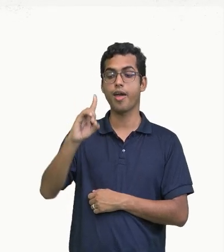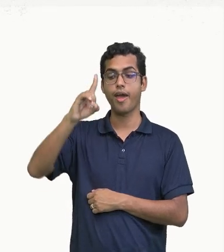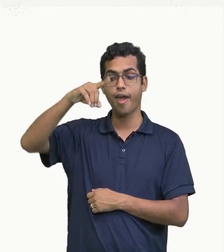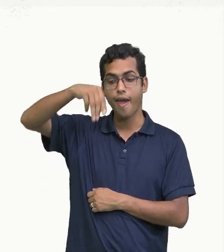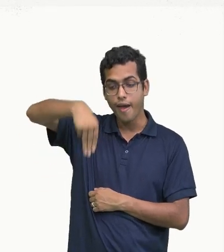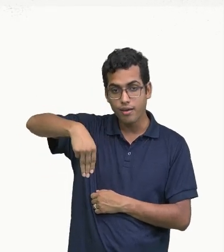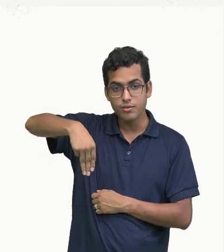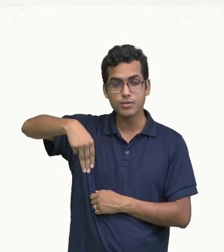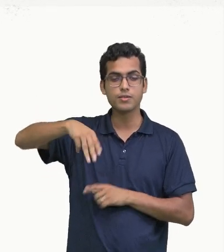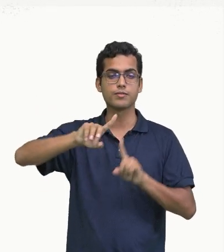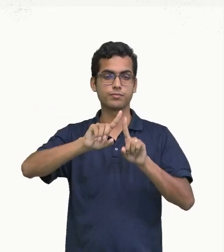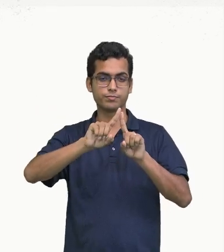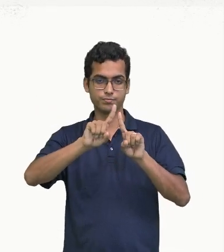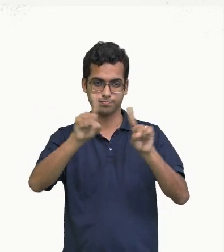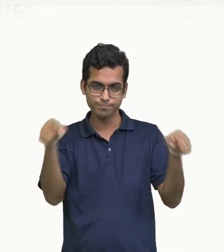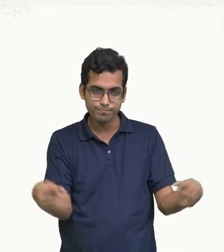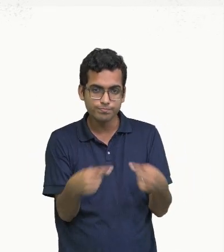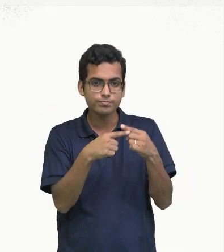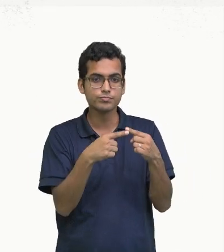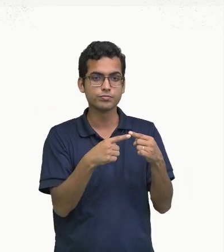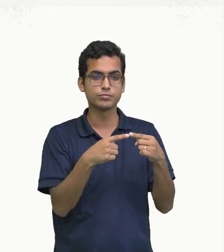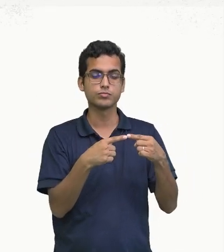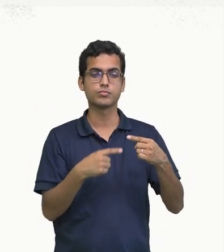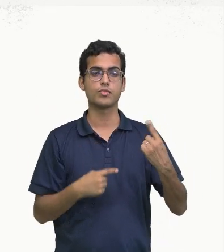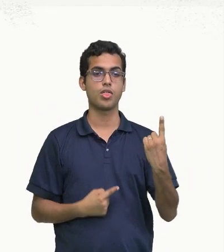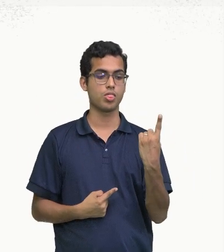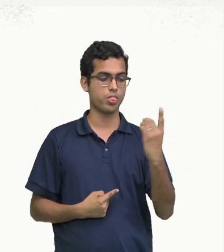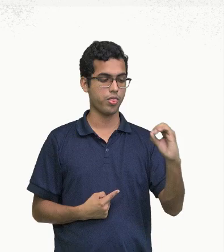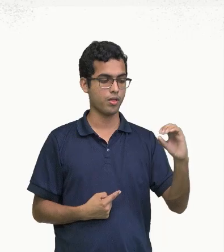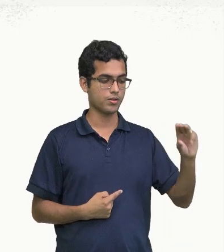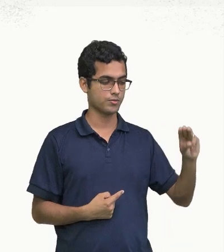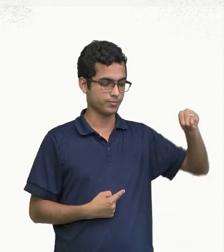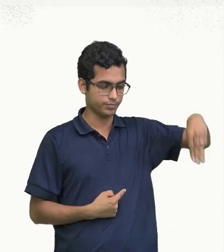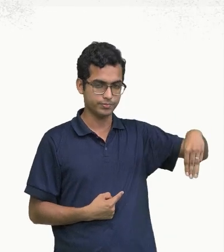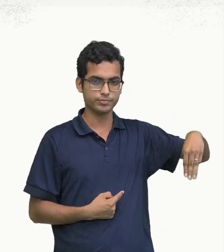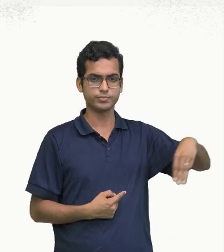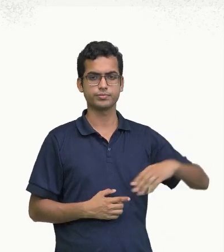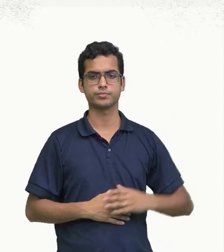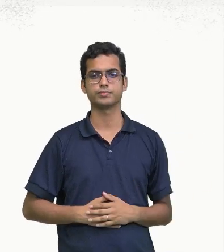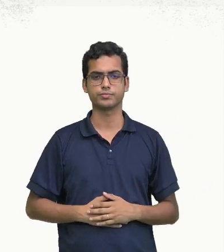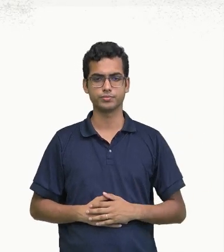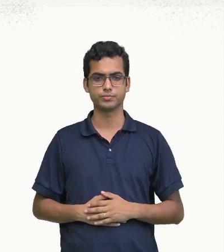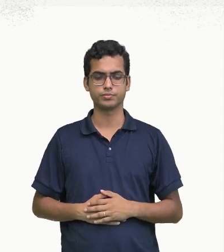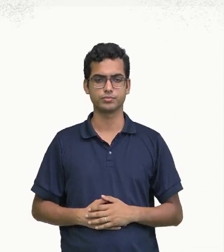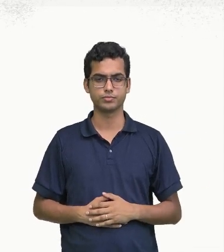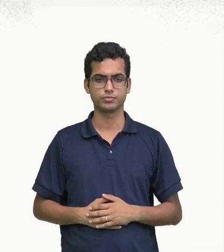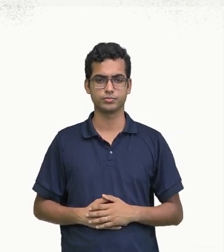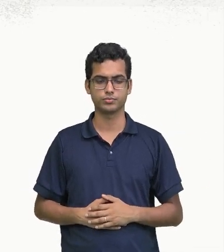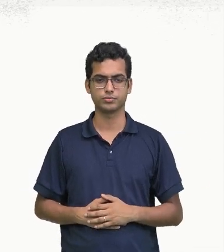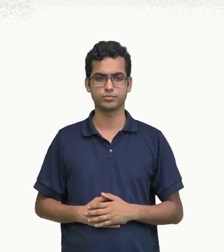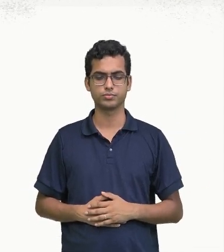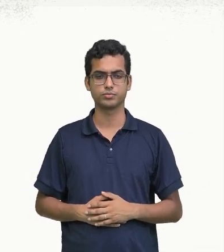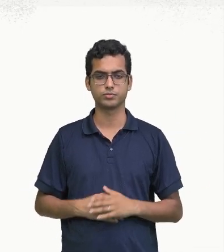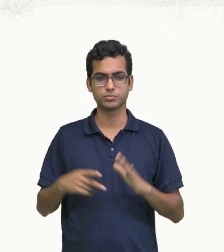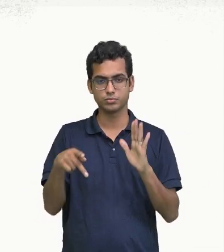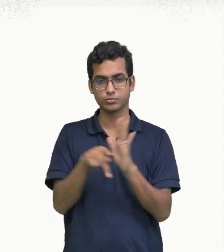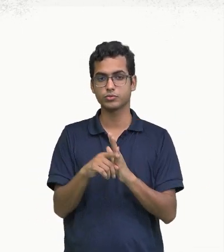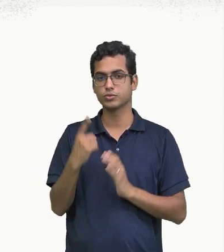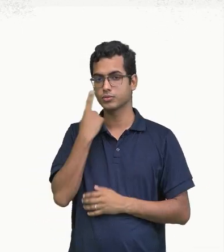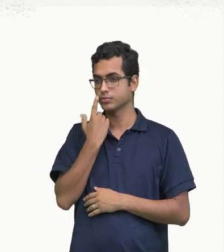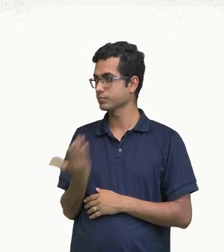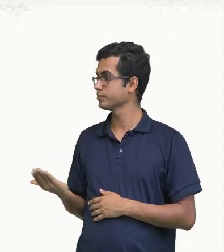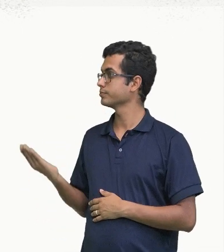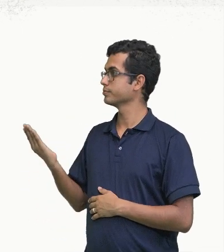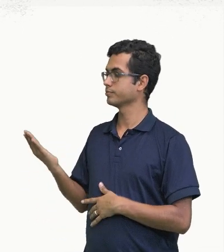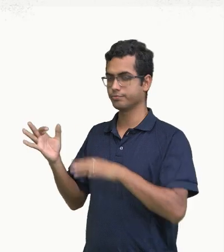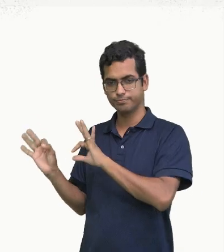podemos tirar mais uma relação, que um decímetro é igual a 10 centímetros. E sabe o que é interessante? Interessante é que